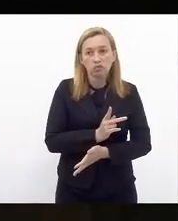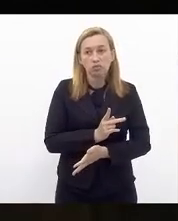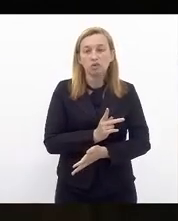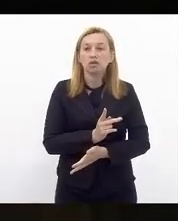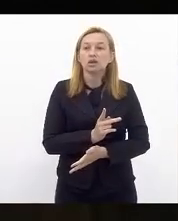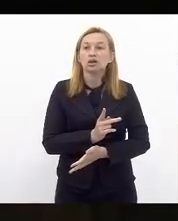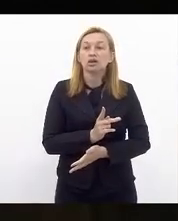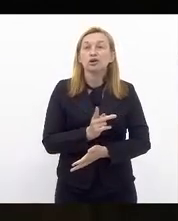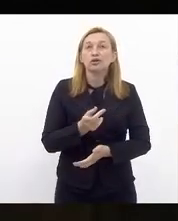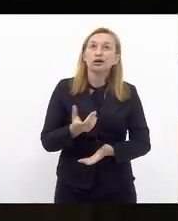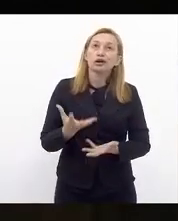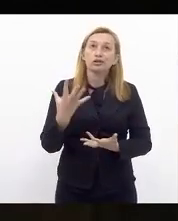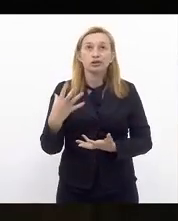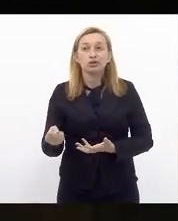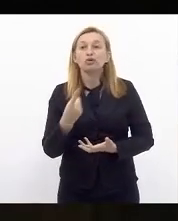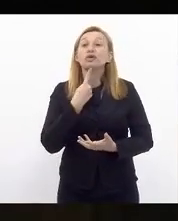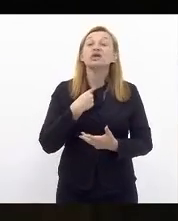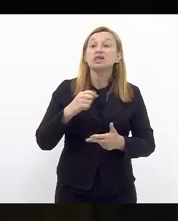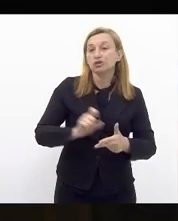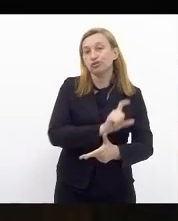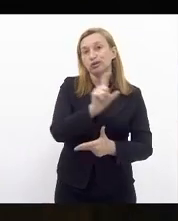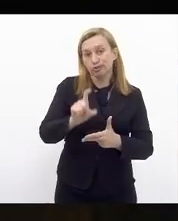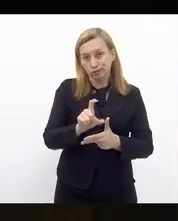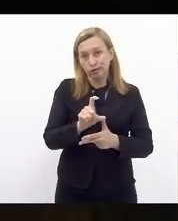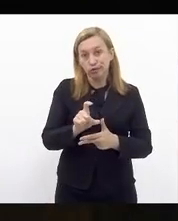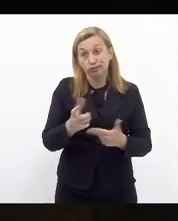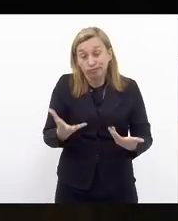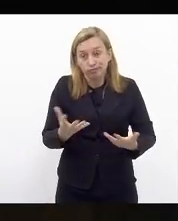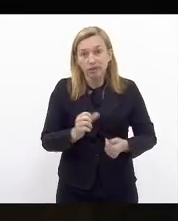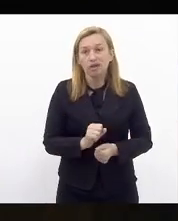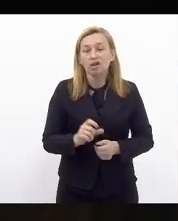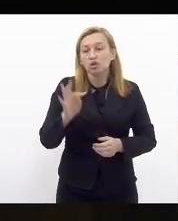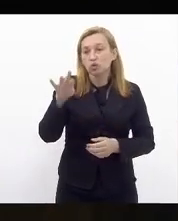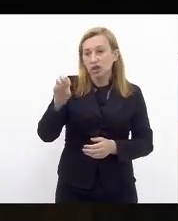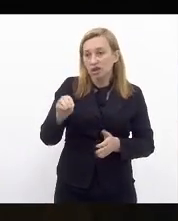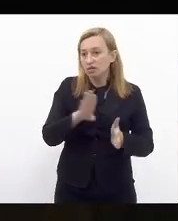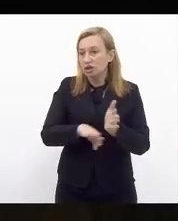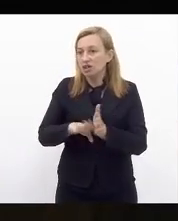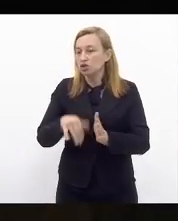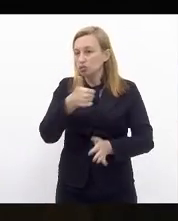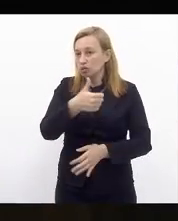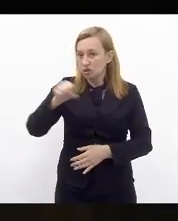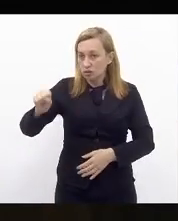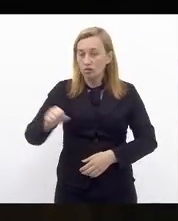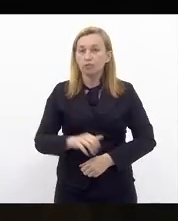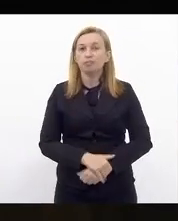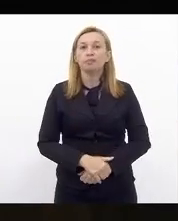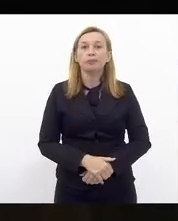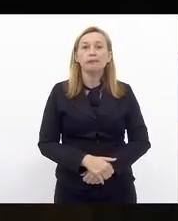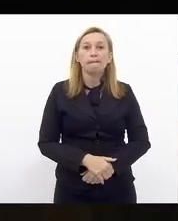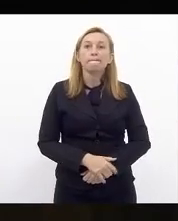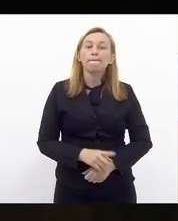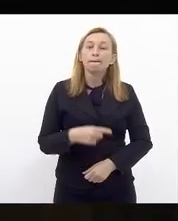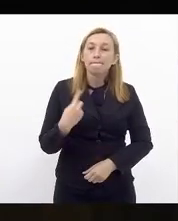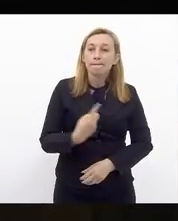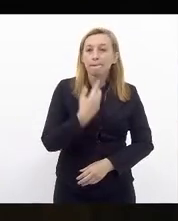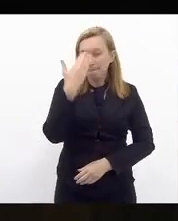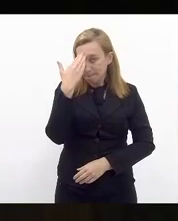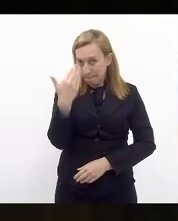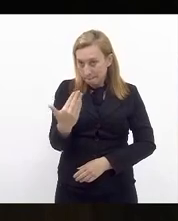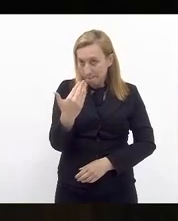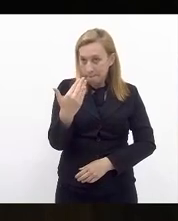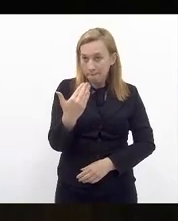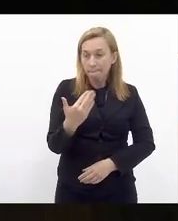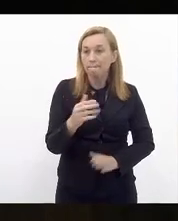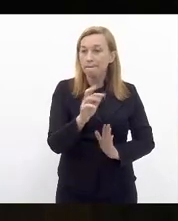vigorou a vontade do executivo é do teto de gastos 2018 nós agradecemos